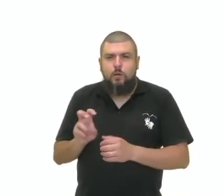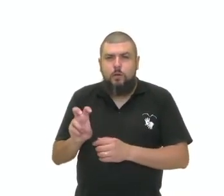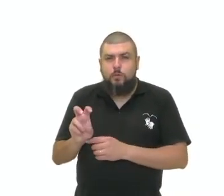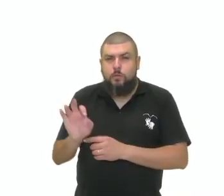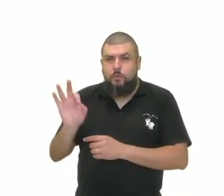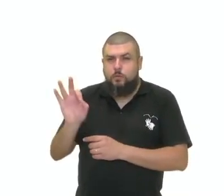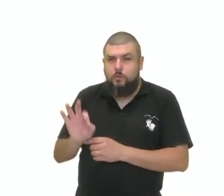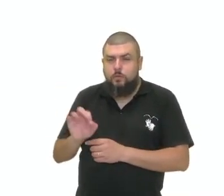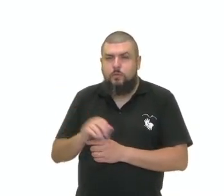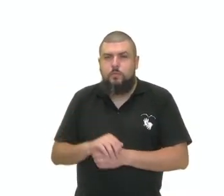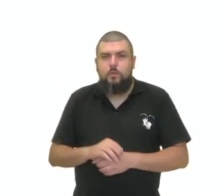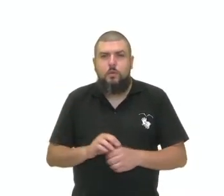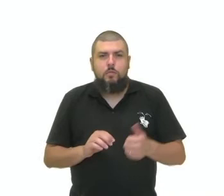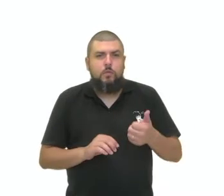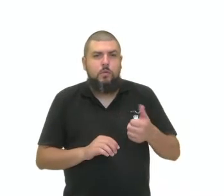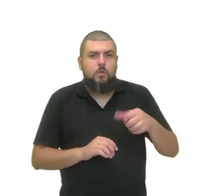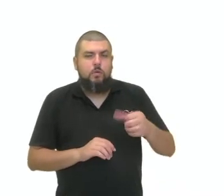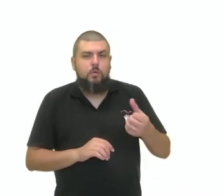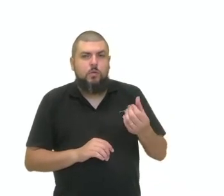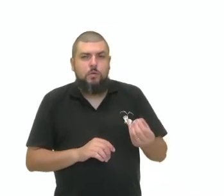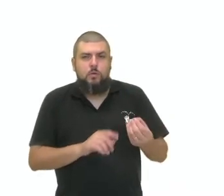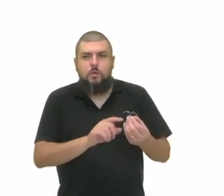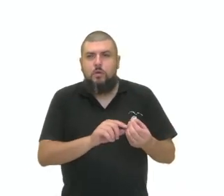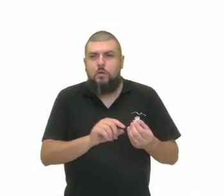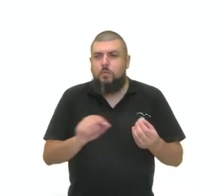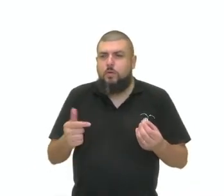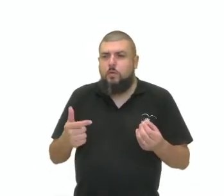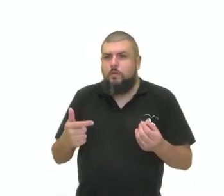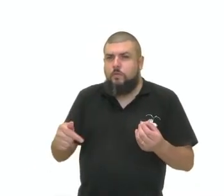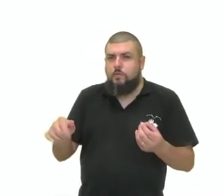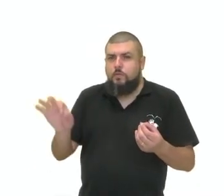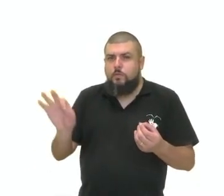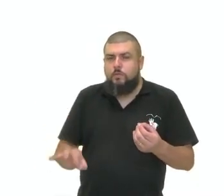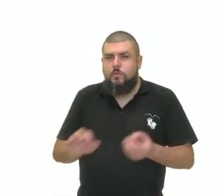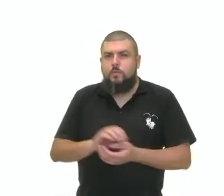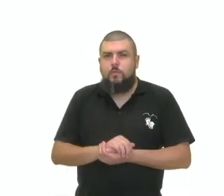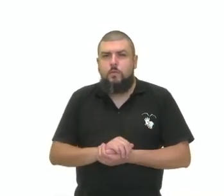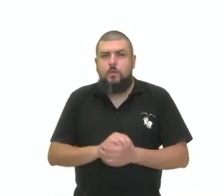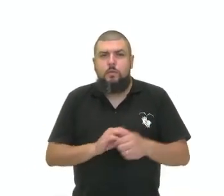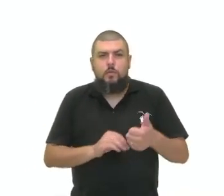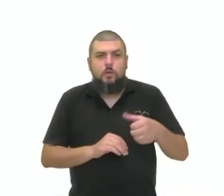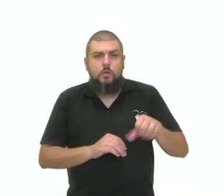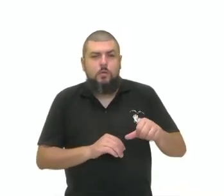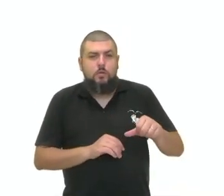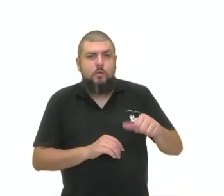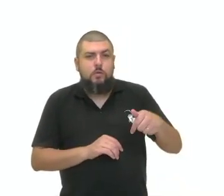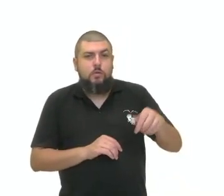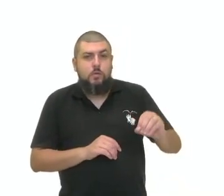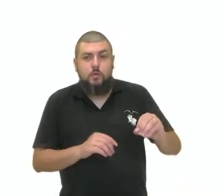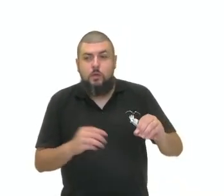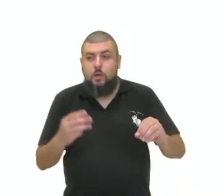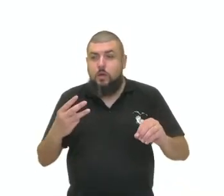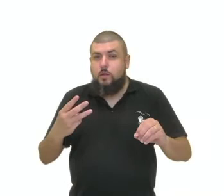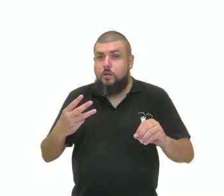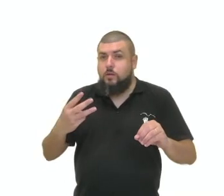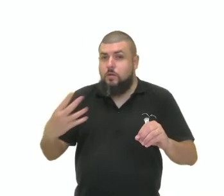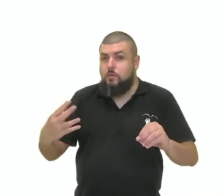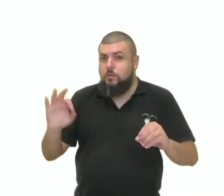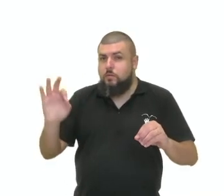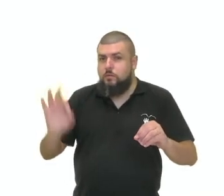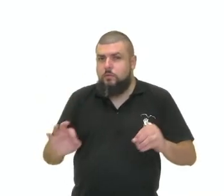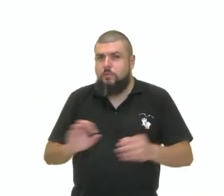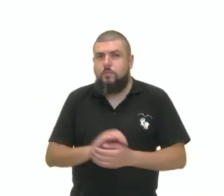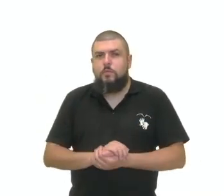Em 1960, eles participavam de 27% da renda. Em 1970, 34% da renda.